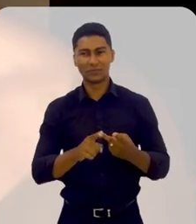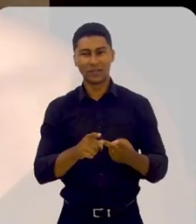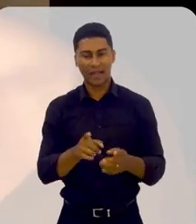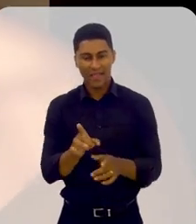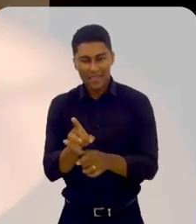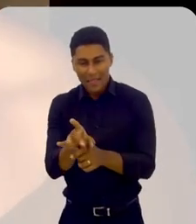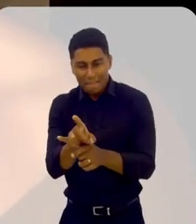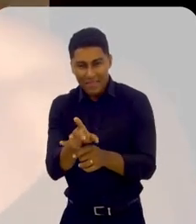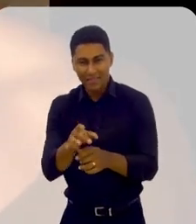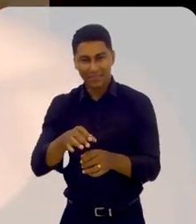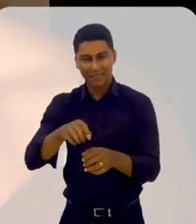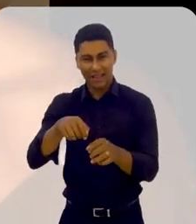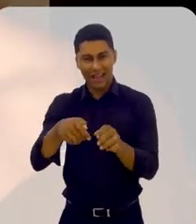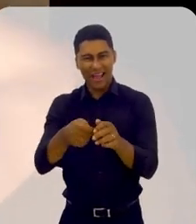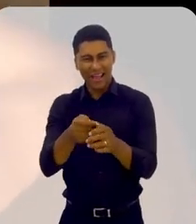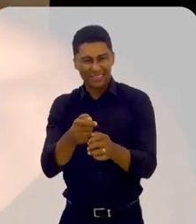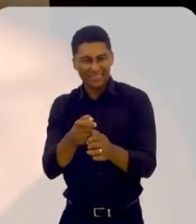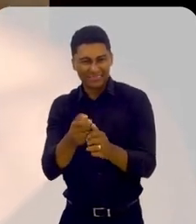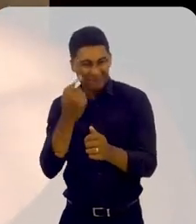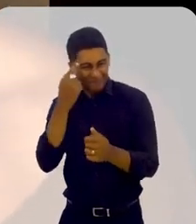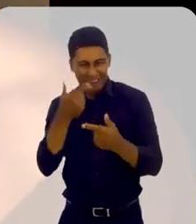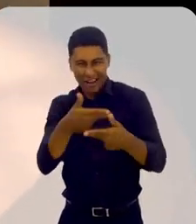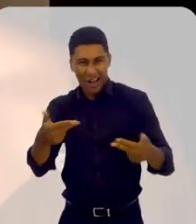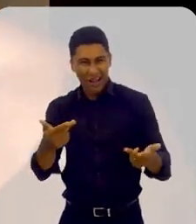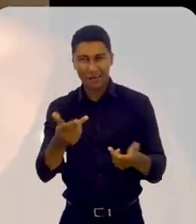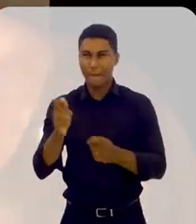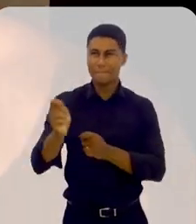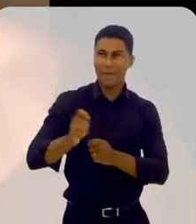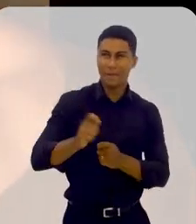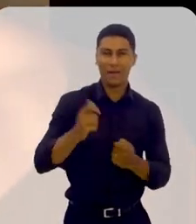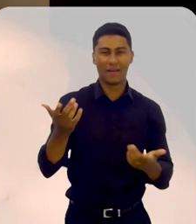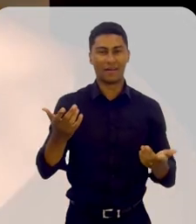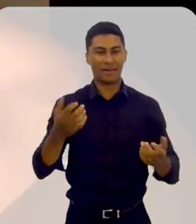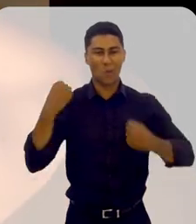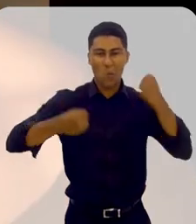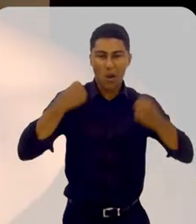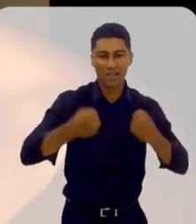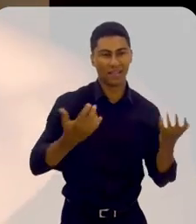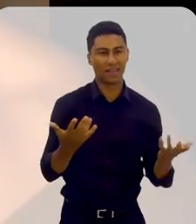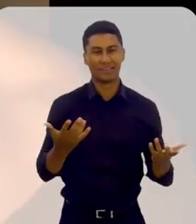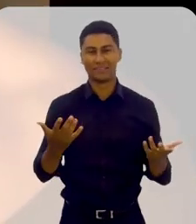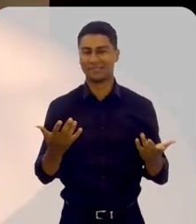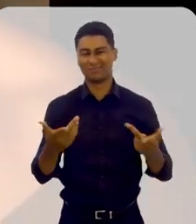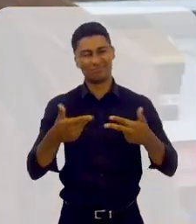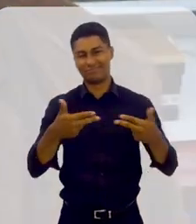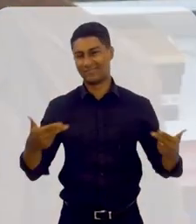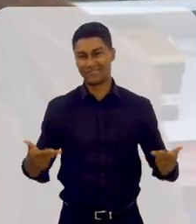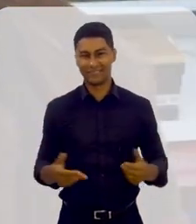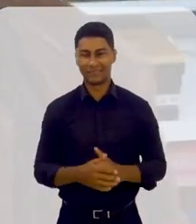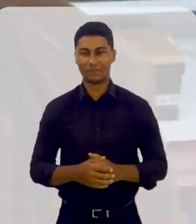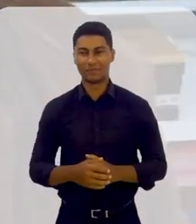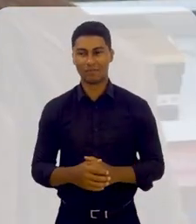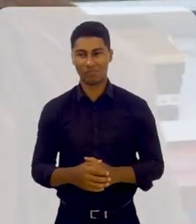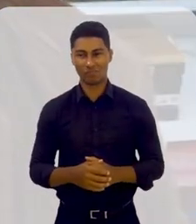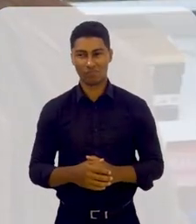pista de tampinha, pipa, corrida, polícia ladrão, essas coisas.